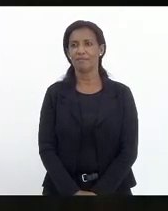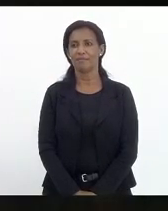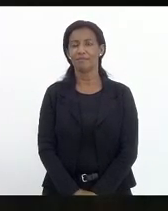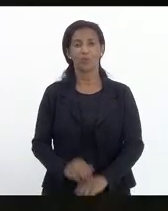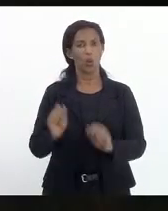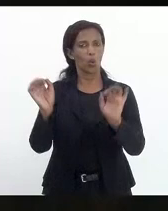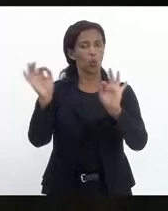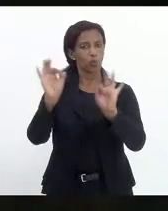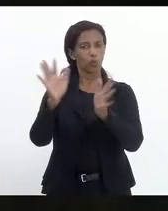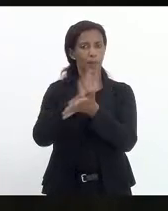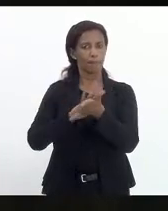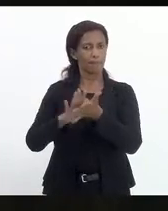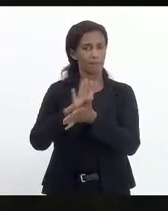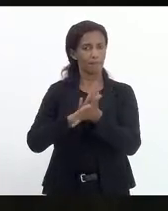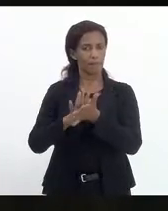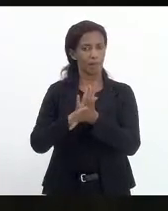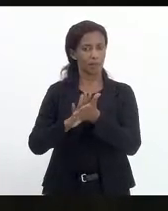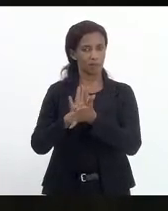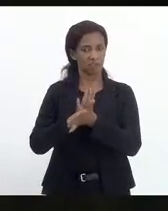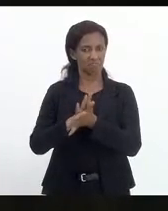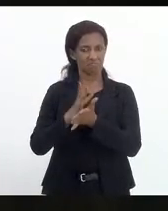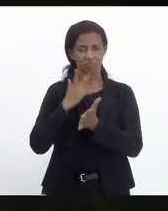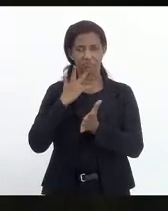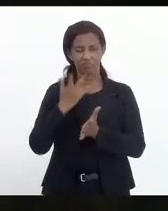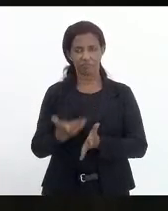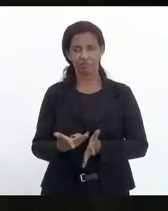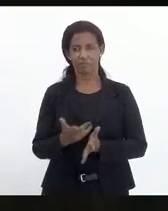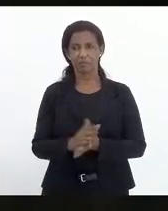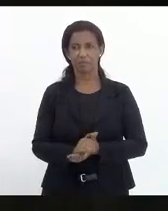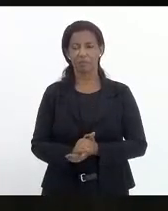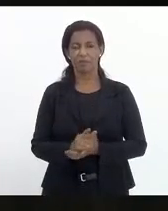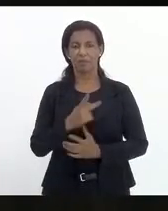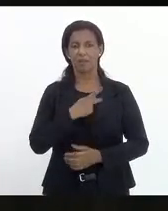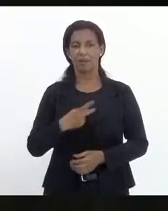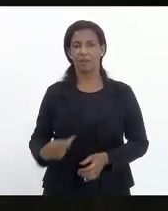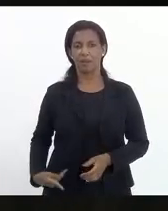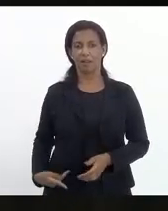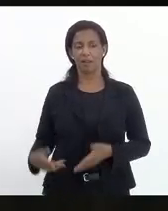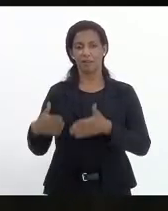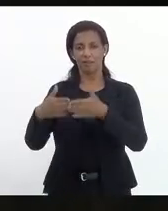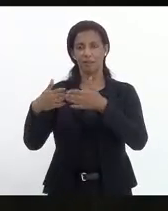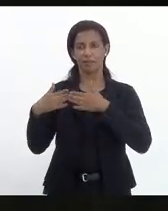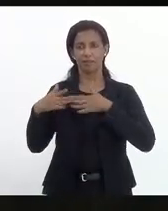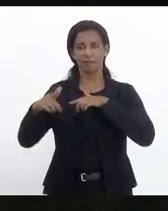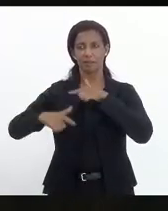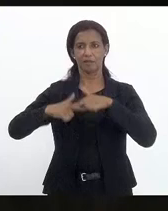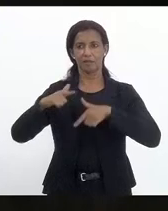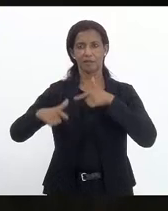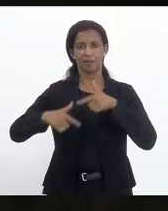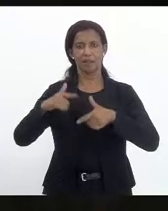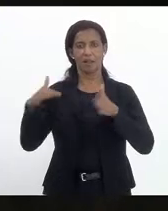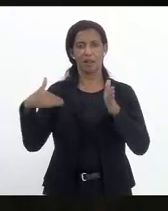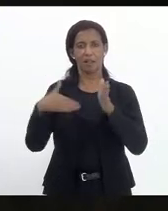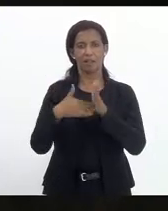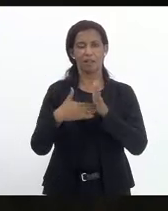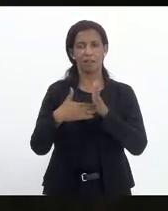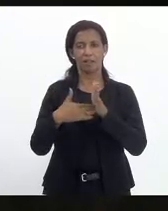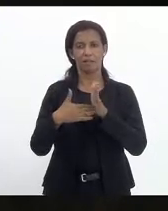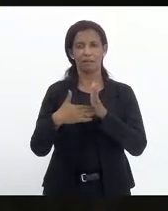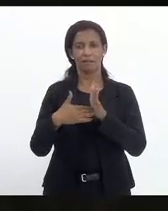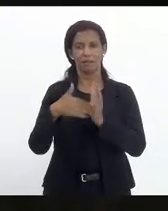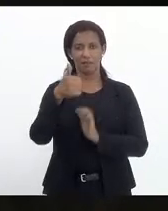e não havendo mais oradores inscritos e a presidência suspende os trabalhos até as